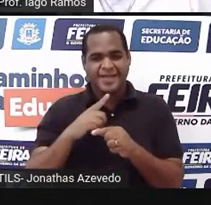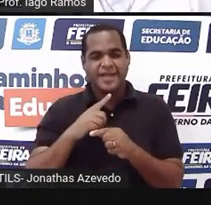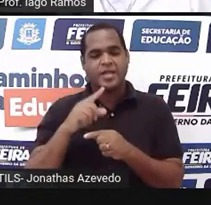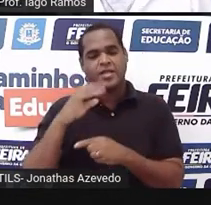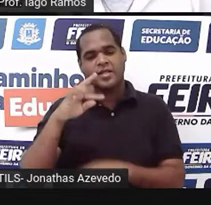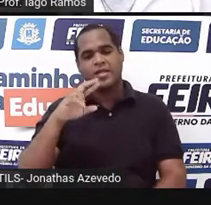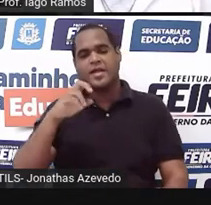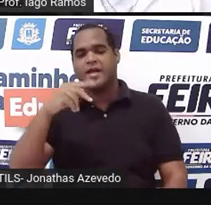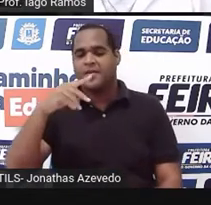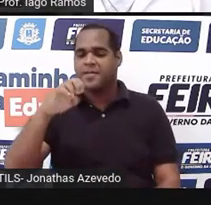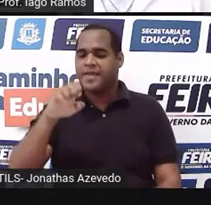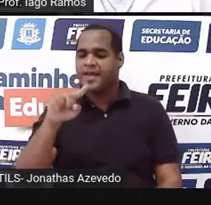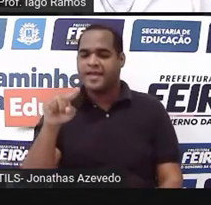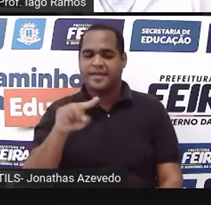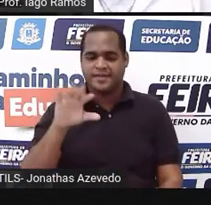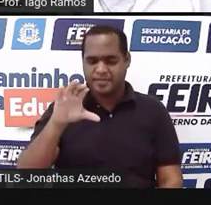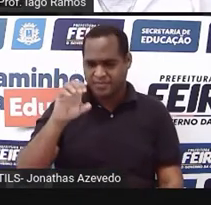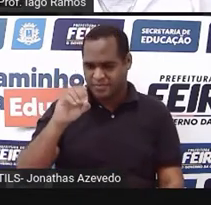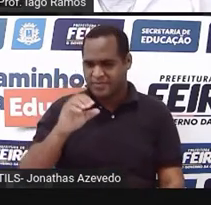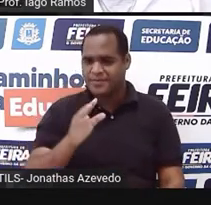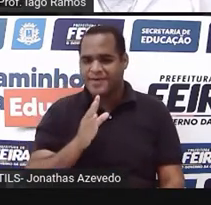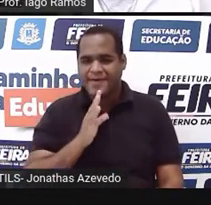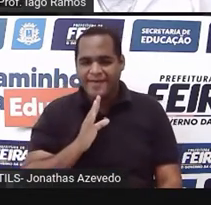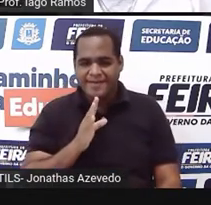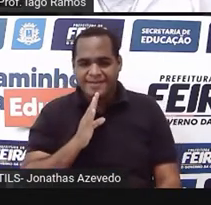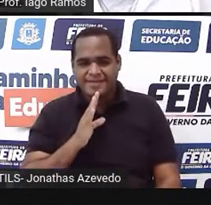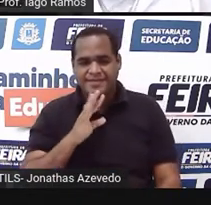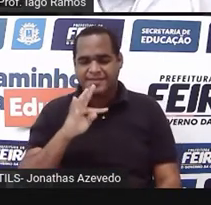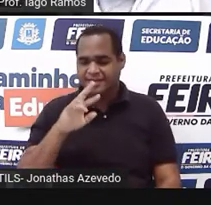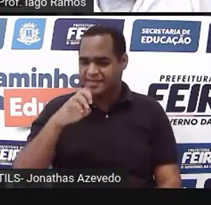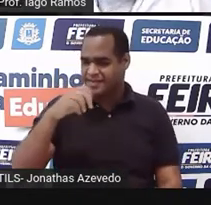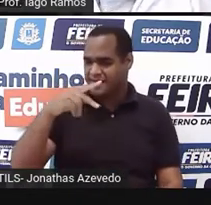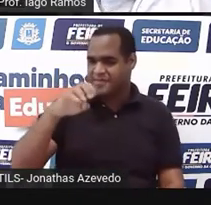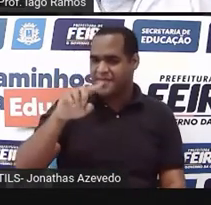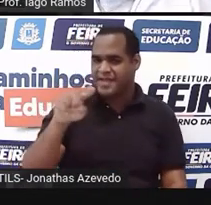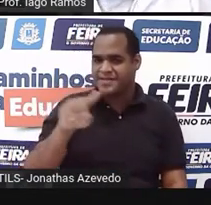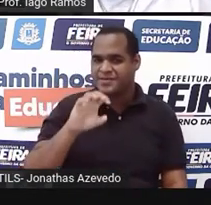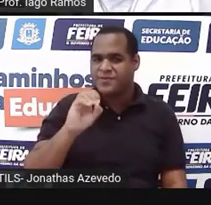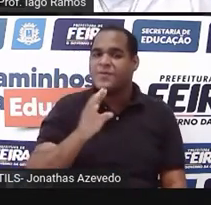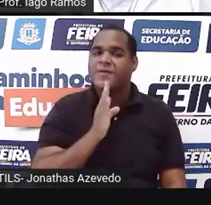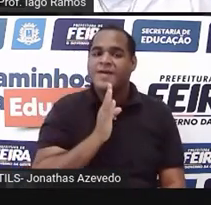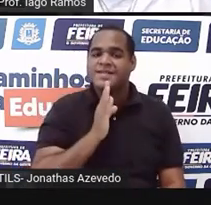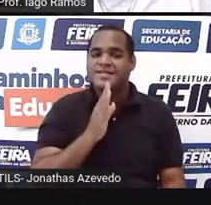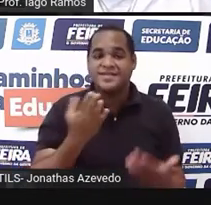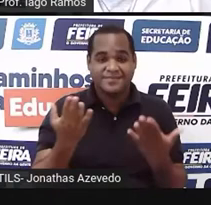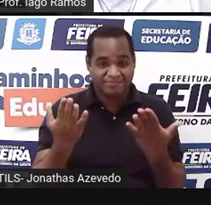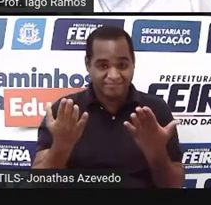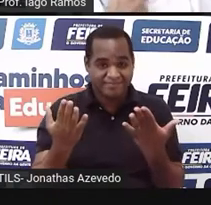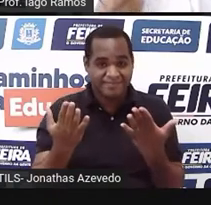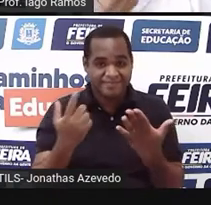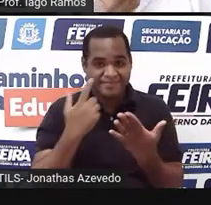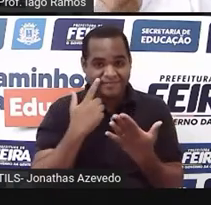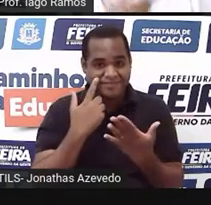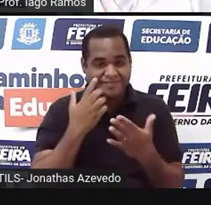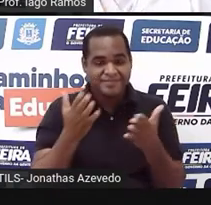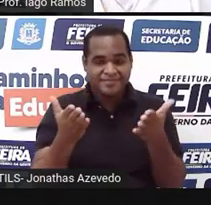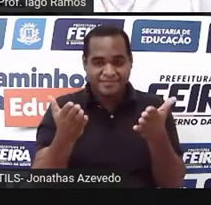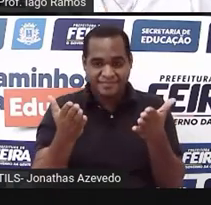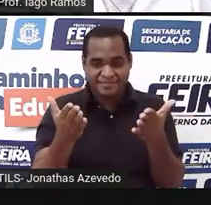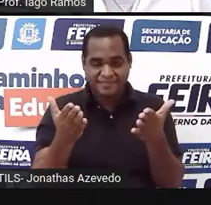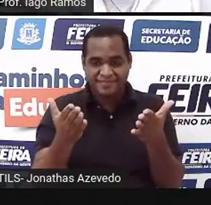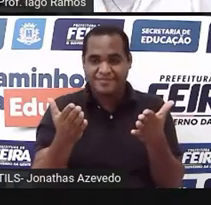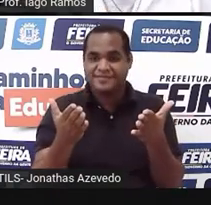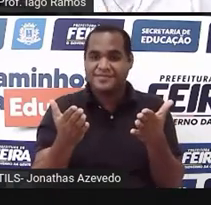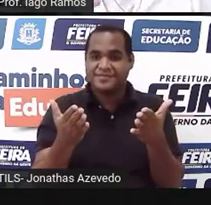Ah tá você sabe que quadrilátero é esse chamado de trapézio e olha só é